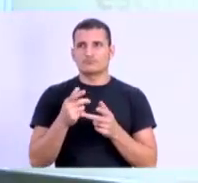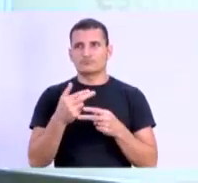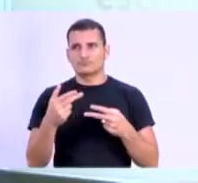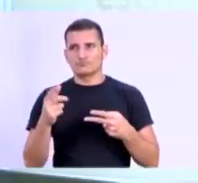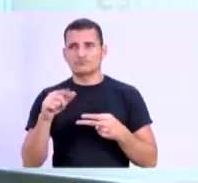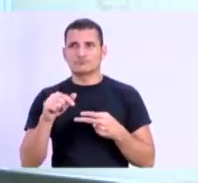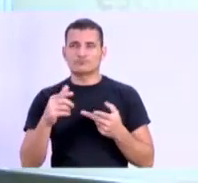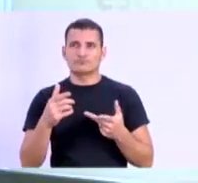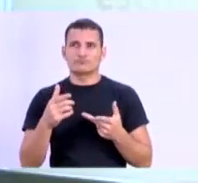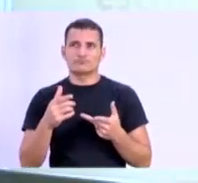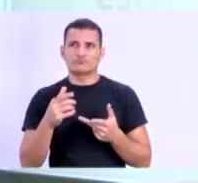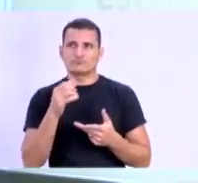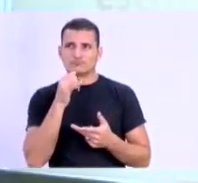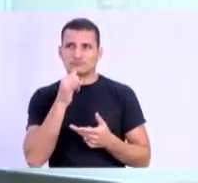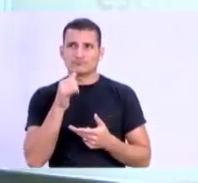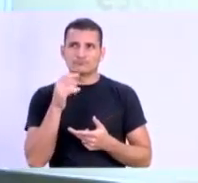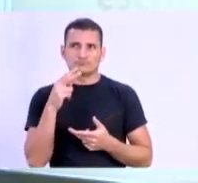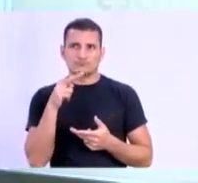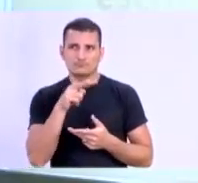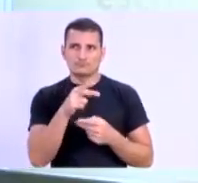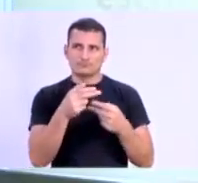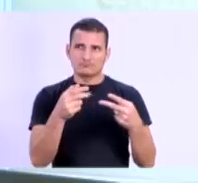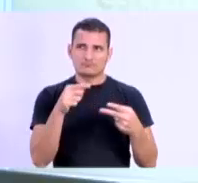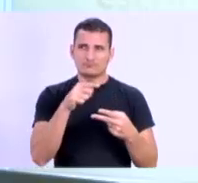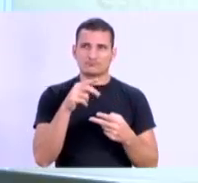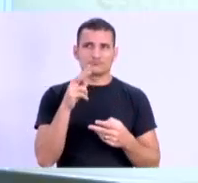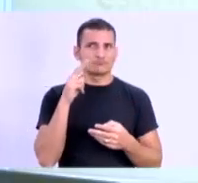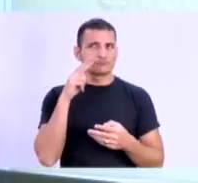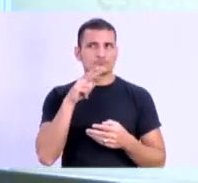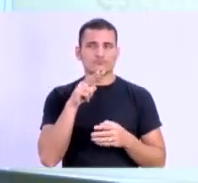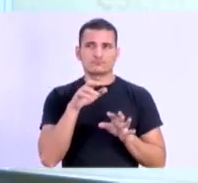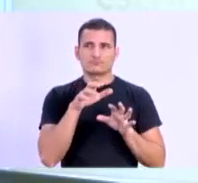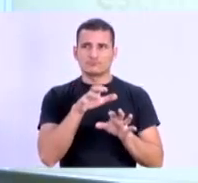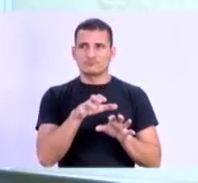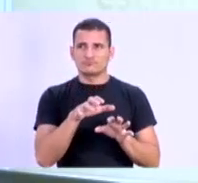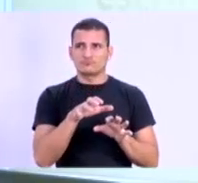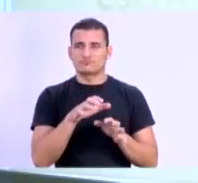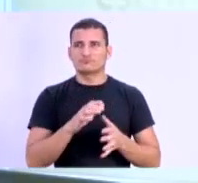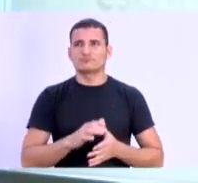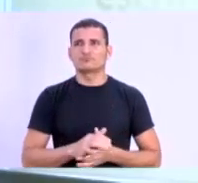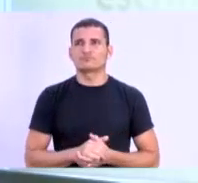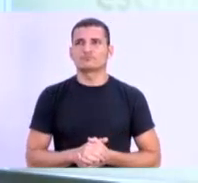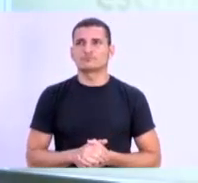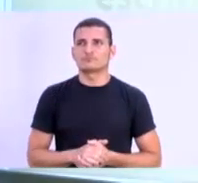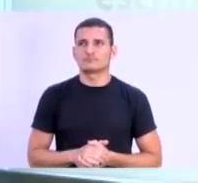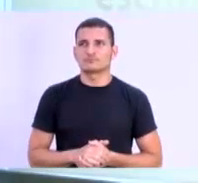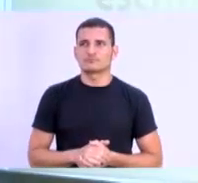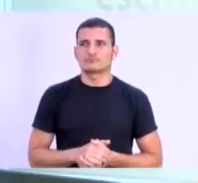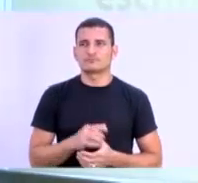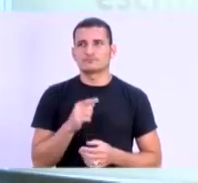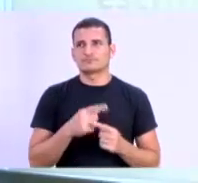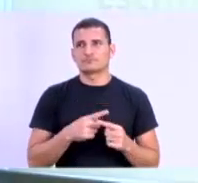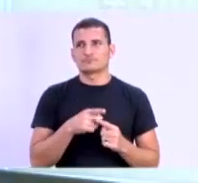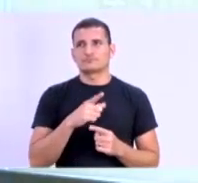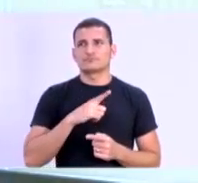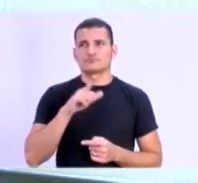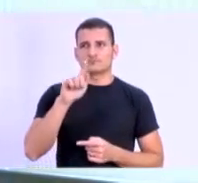públicas, que na hora que você enxergar o objeto, você vai enxergar aquelas características imediatamente, tá? Porque elas têm